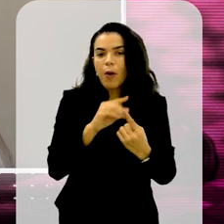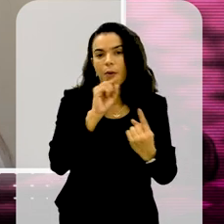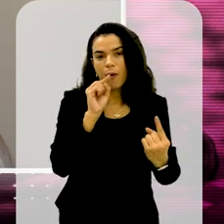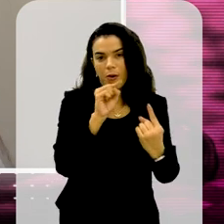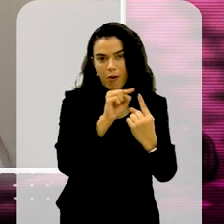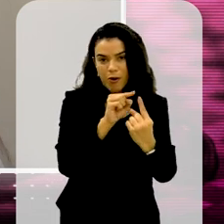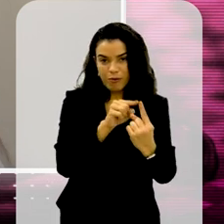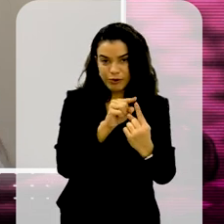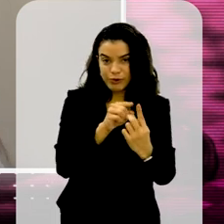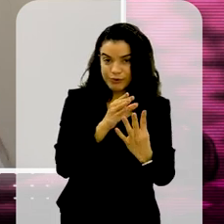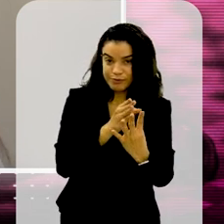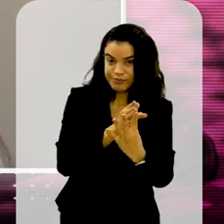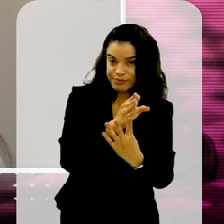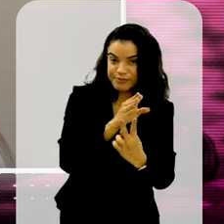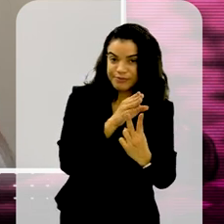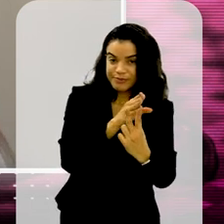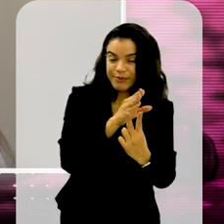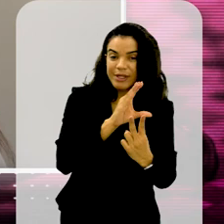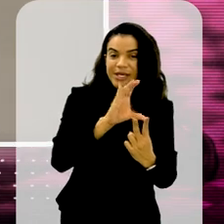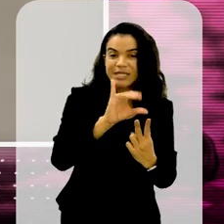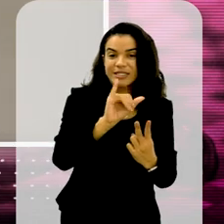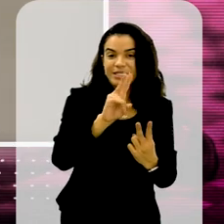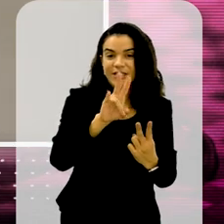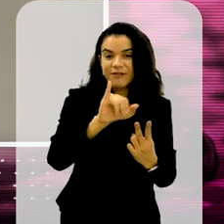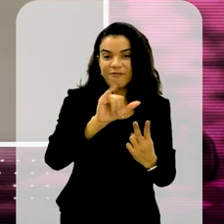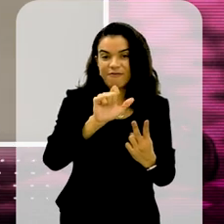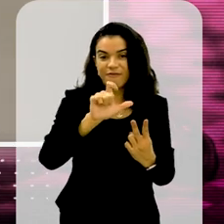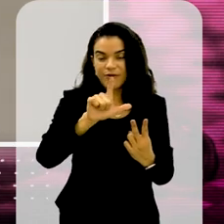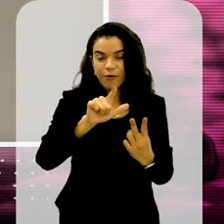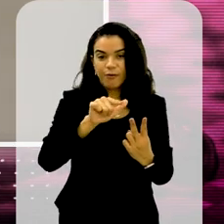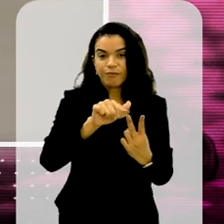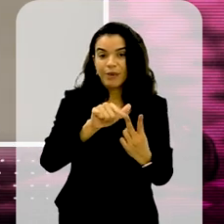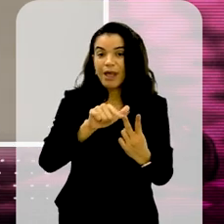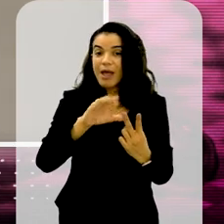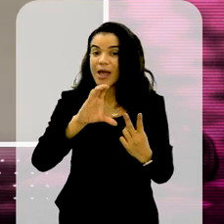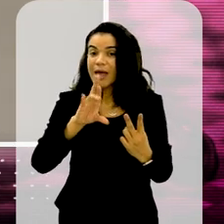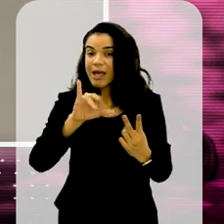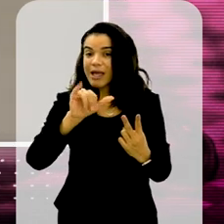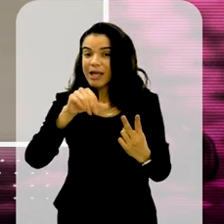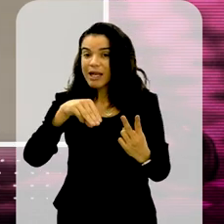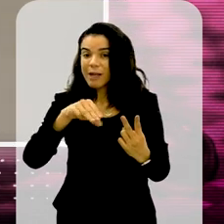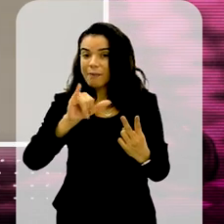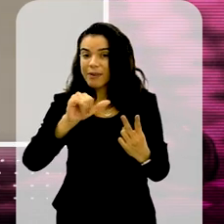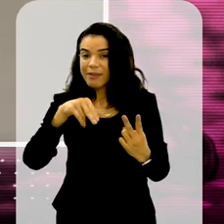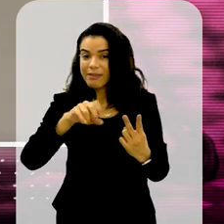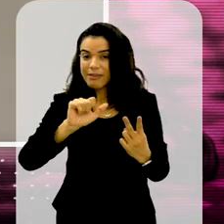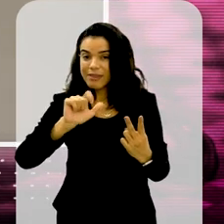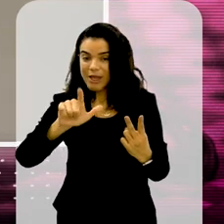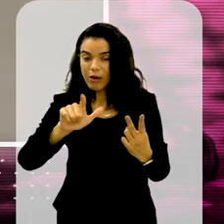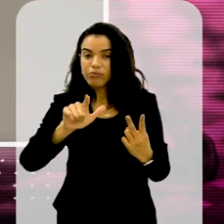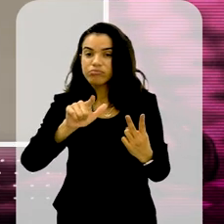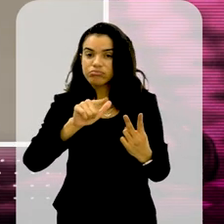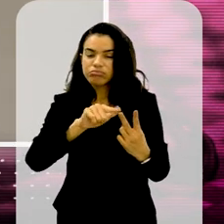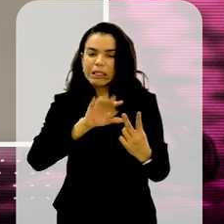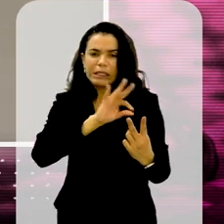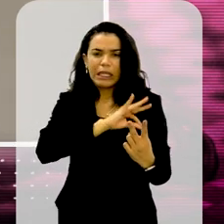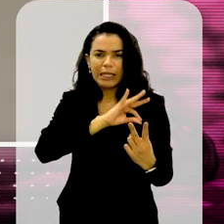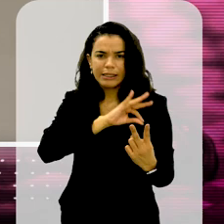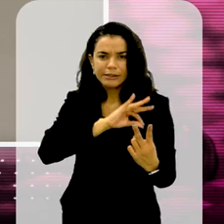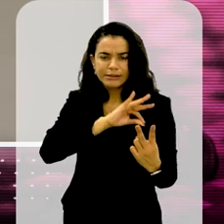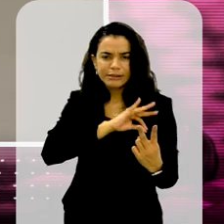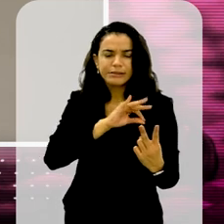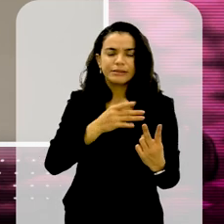esse vai ser o objetivo da ação civil. E a ação criminal, aí já indo para a esfera da delegacia